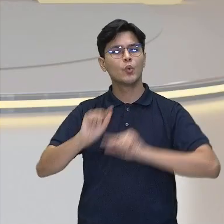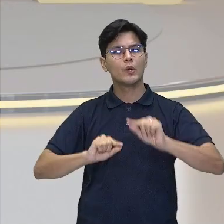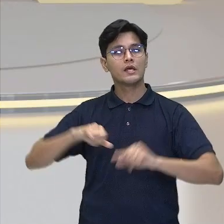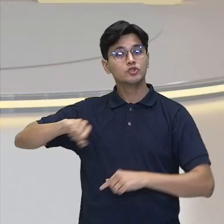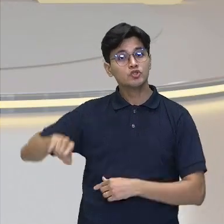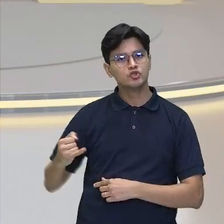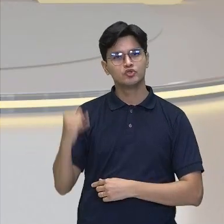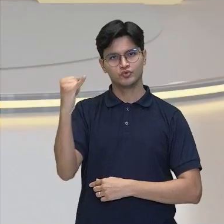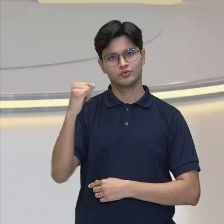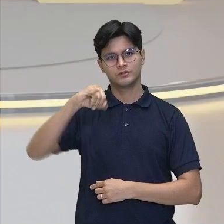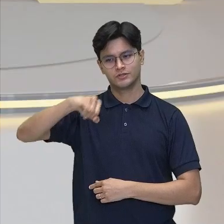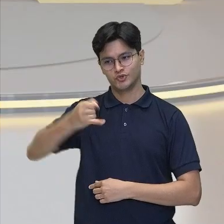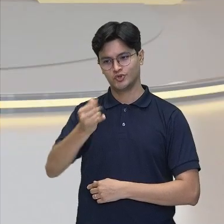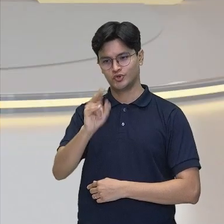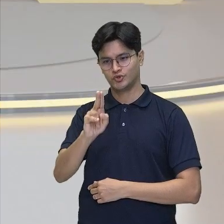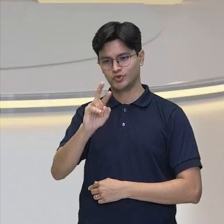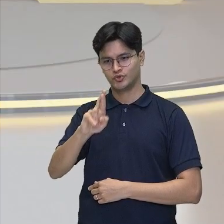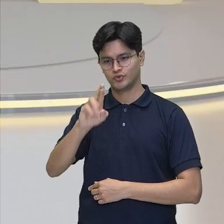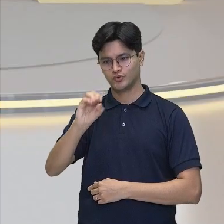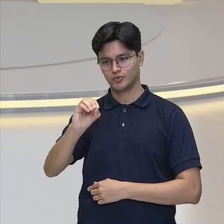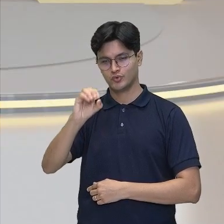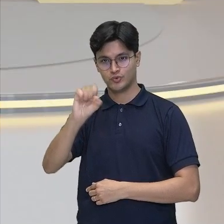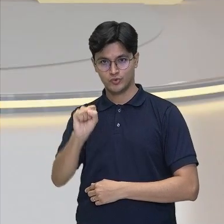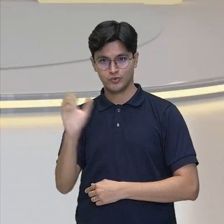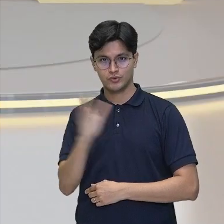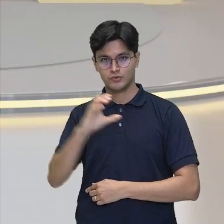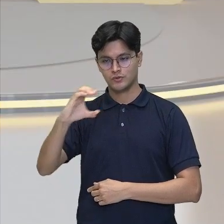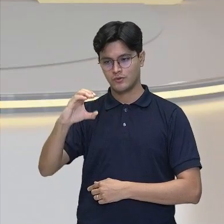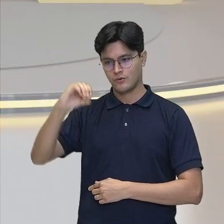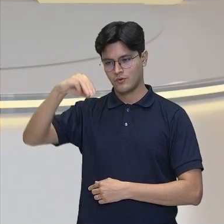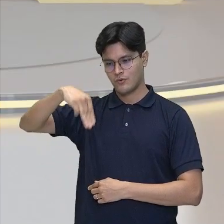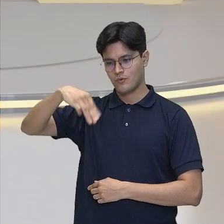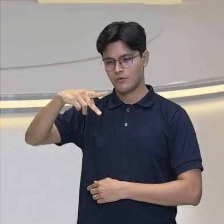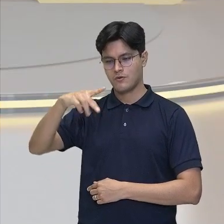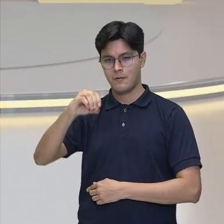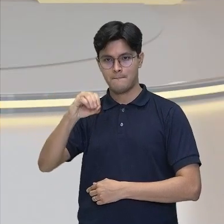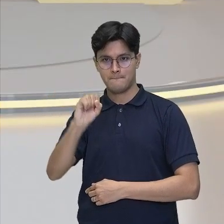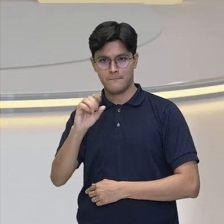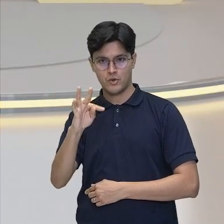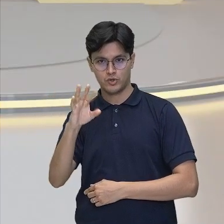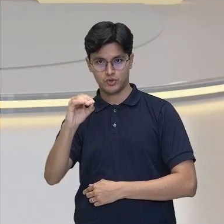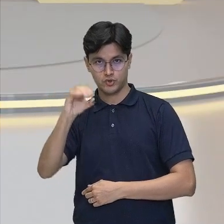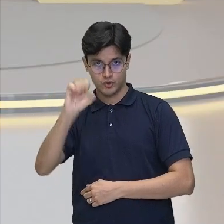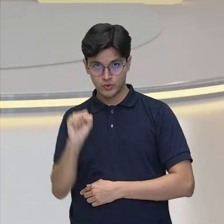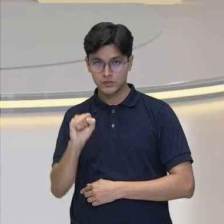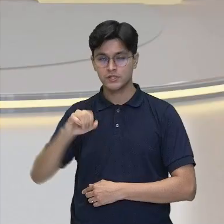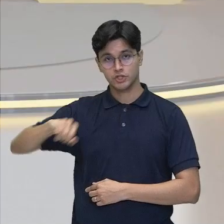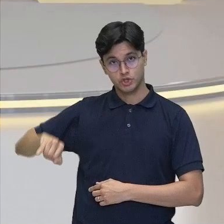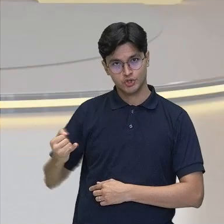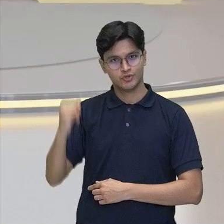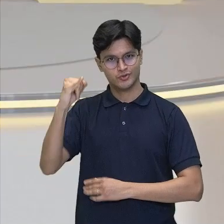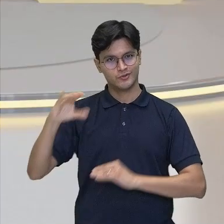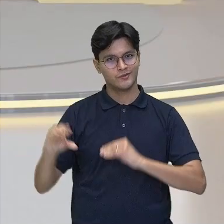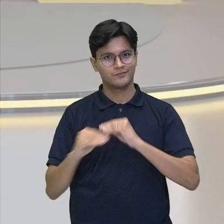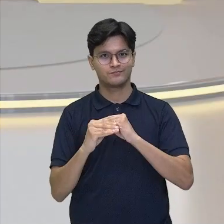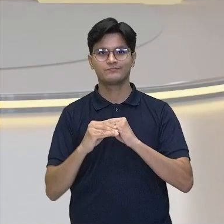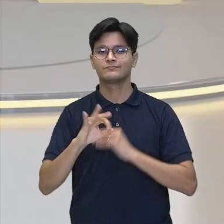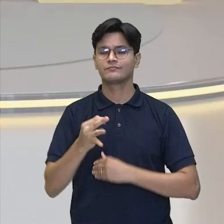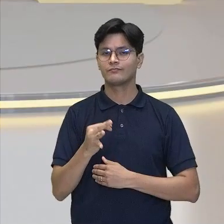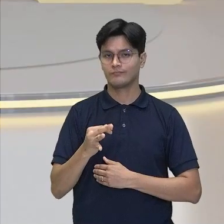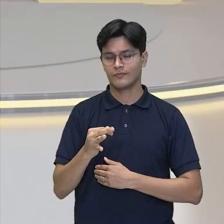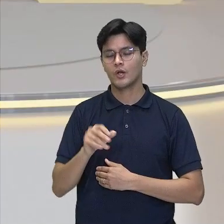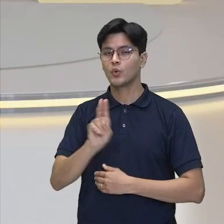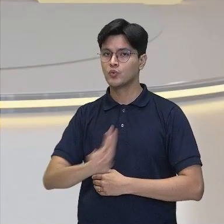feito aí nas transações comerciais, né, no banco, né? Quando a gente ensina aí matemática financeira, a